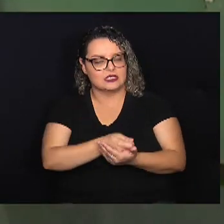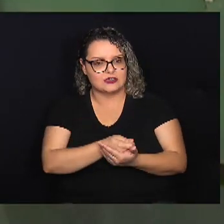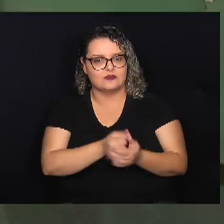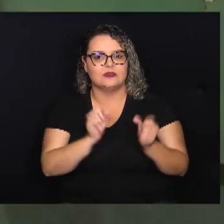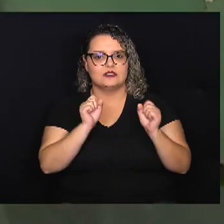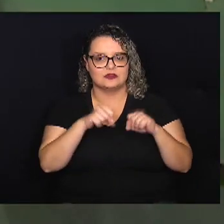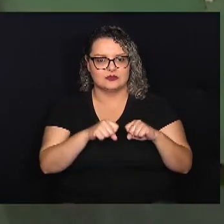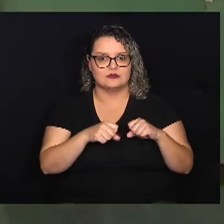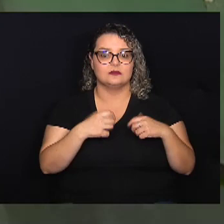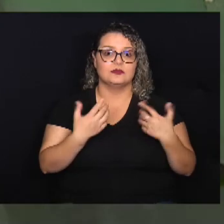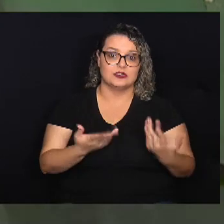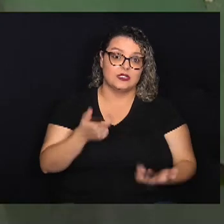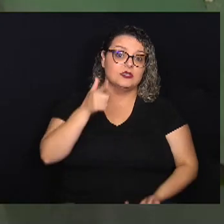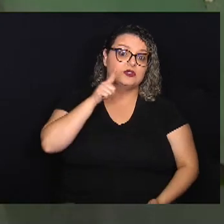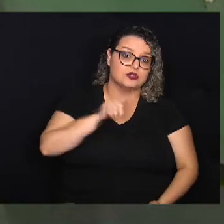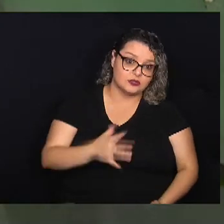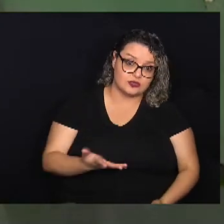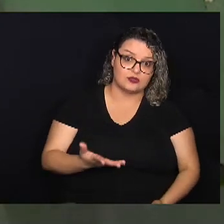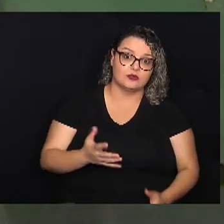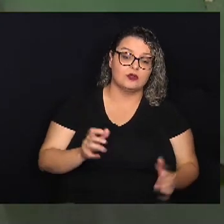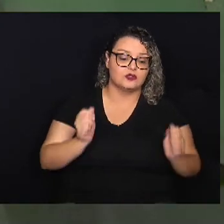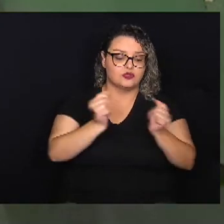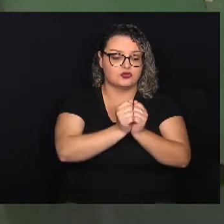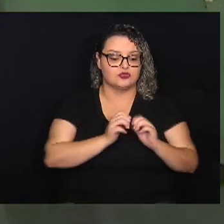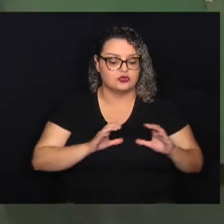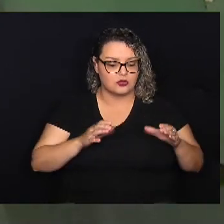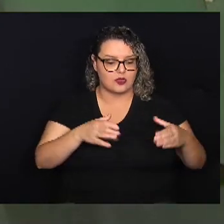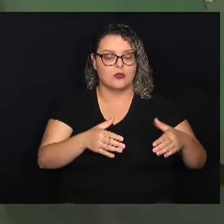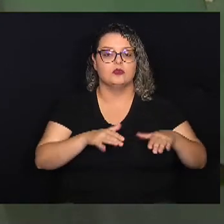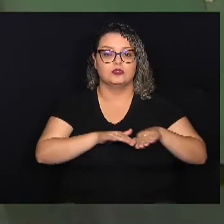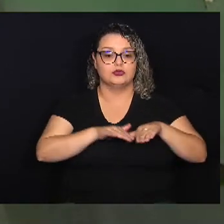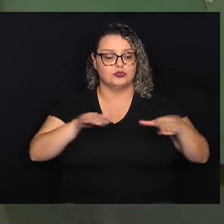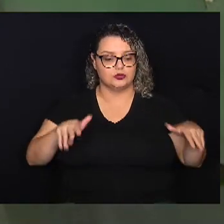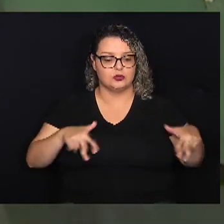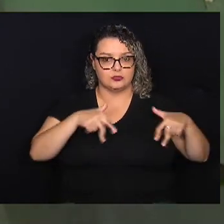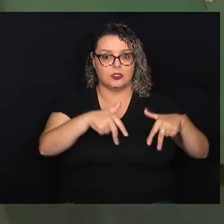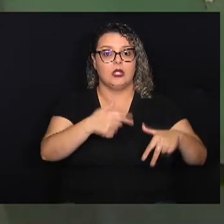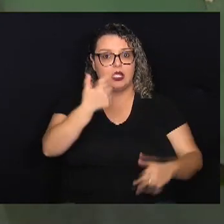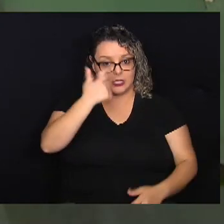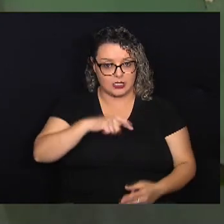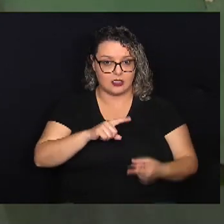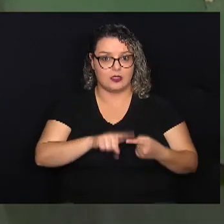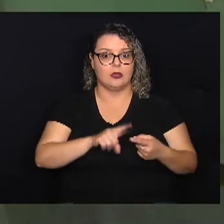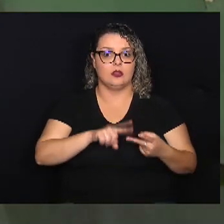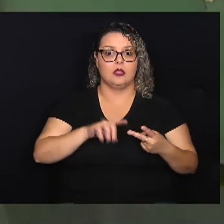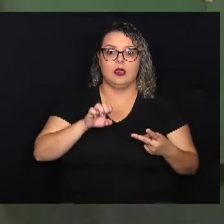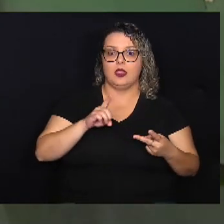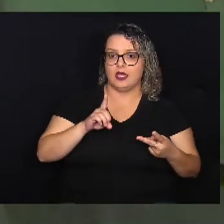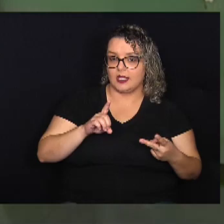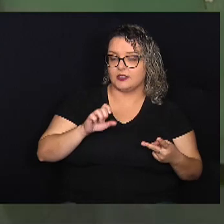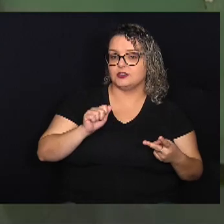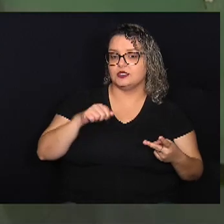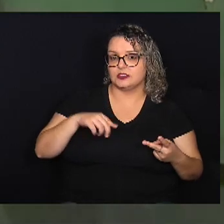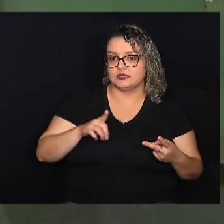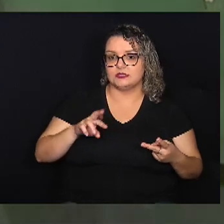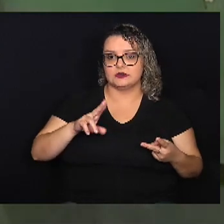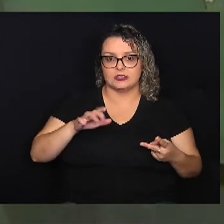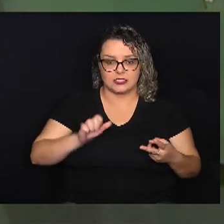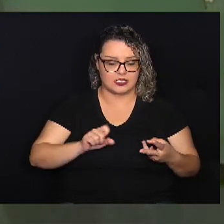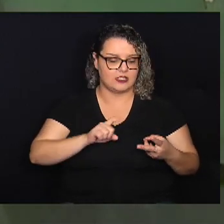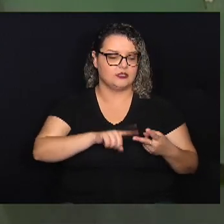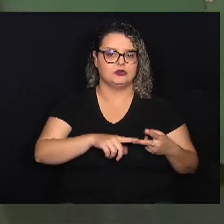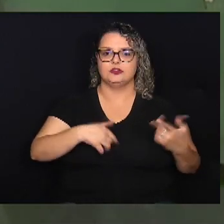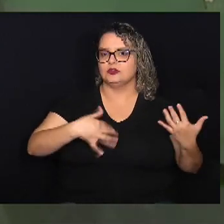E aí, de novo, né, tá com essa equipe, né, no palco a gente tá... Eu, além de mim, Ed Andrade, violão, direção